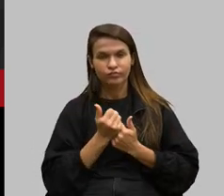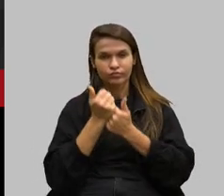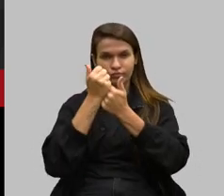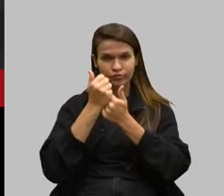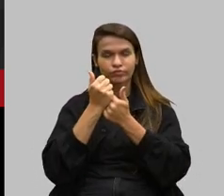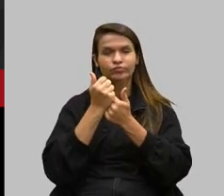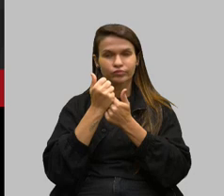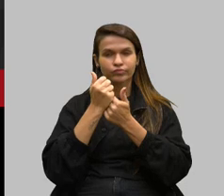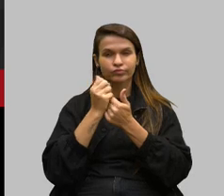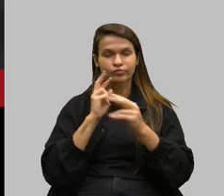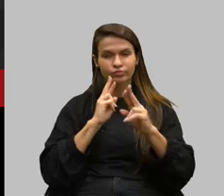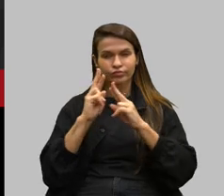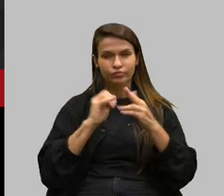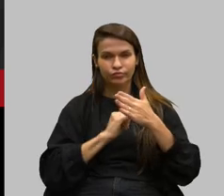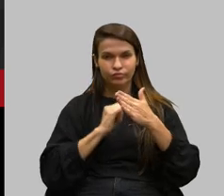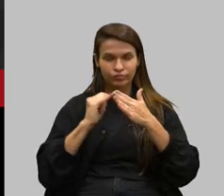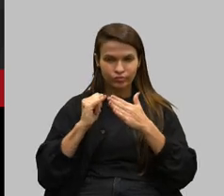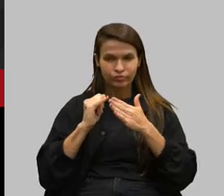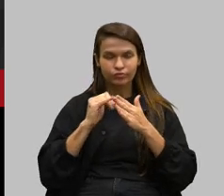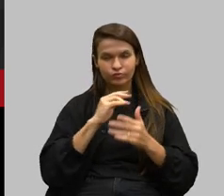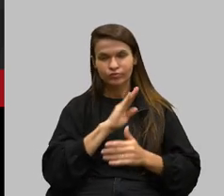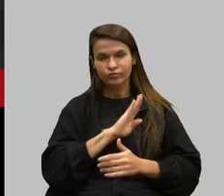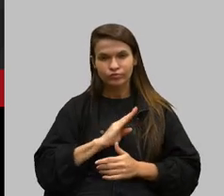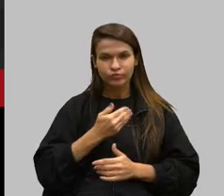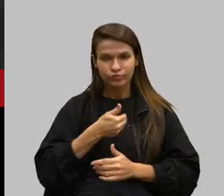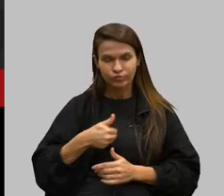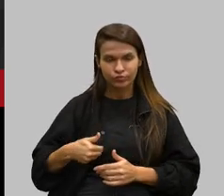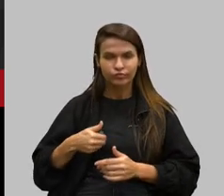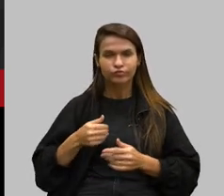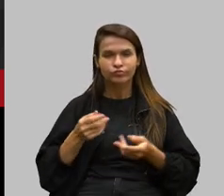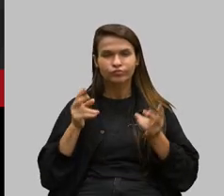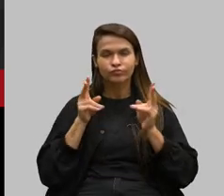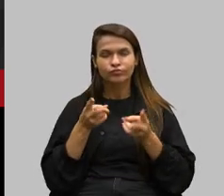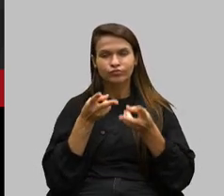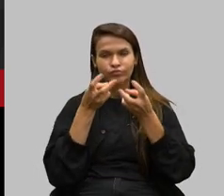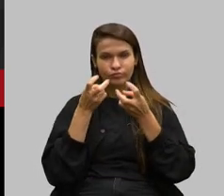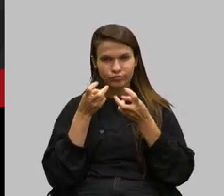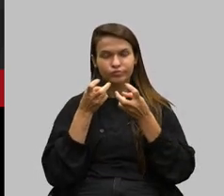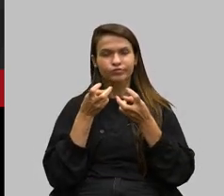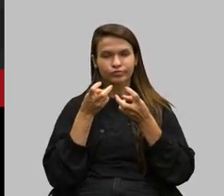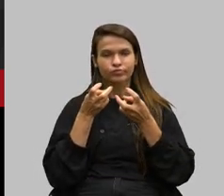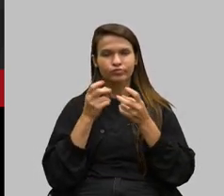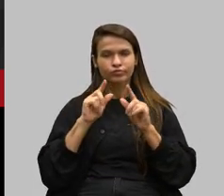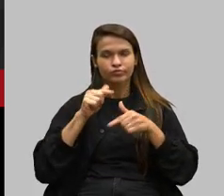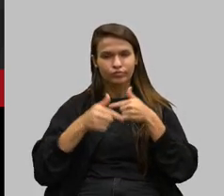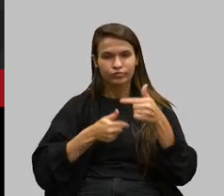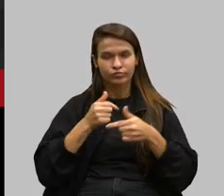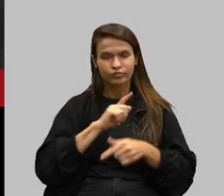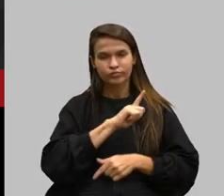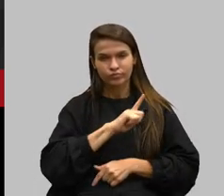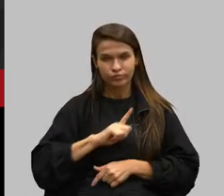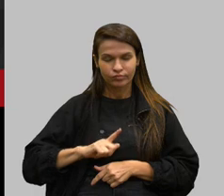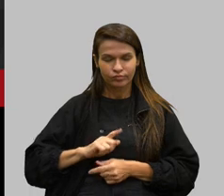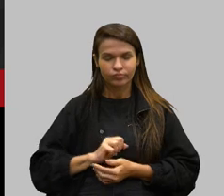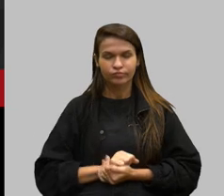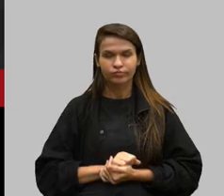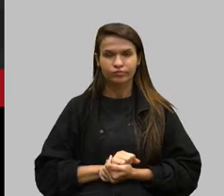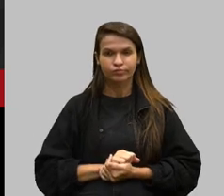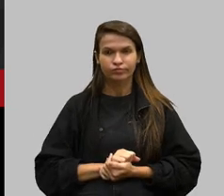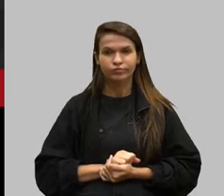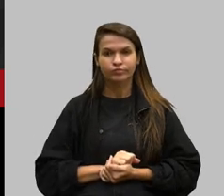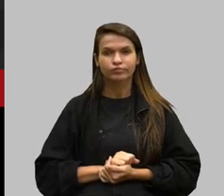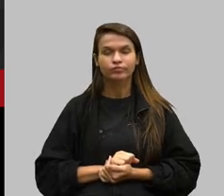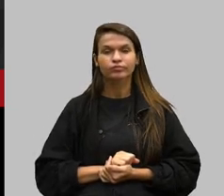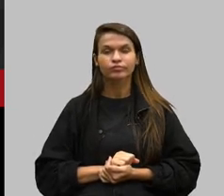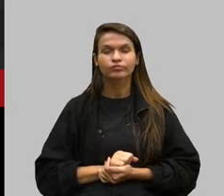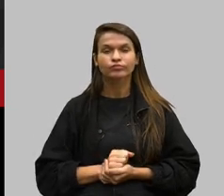do governo em todos os níveis visando a integração da ação governamental e aqui faço